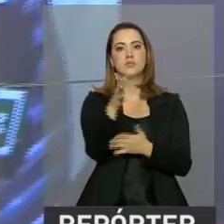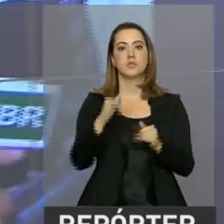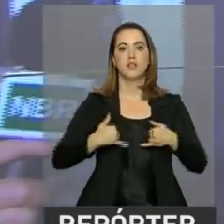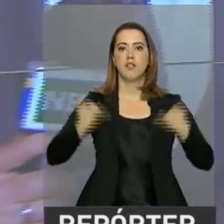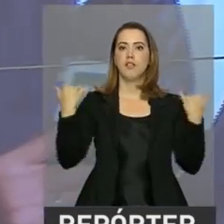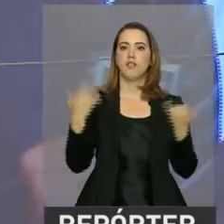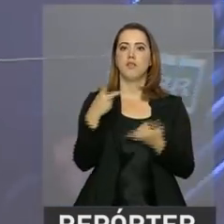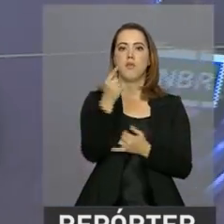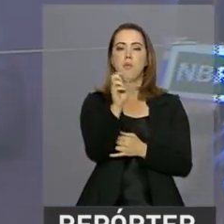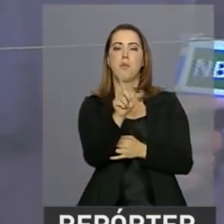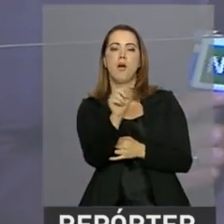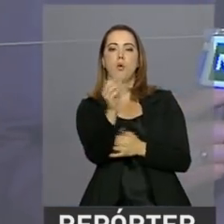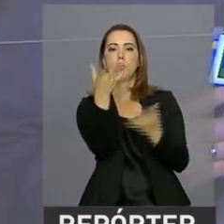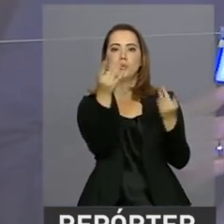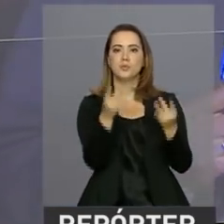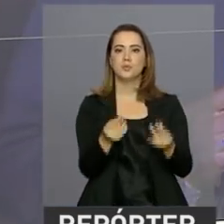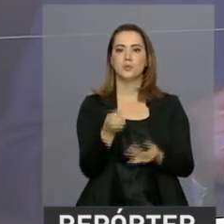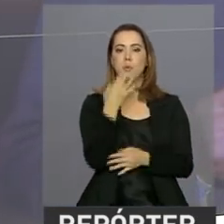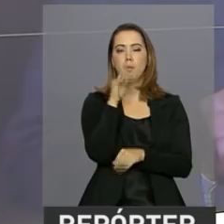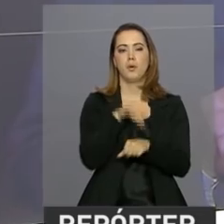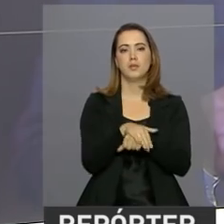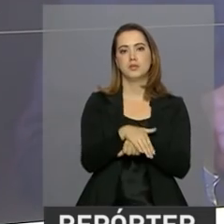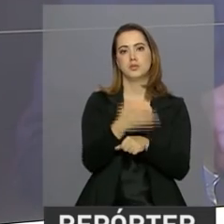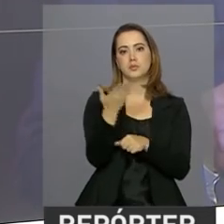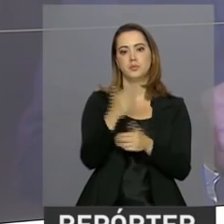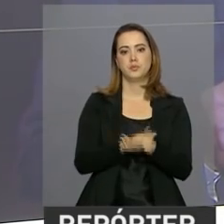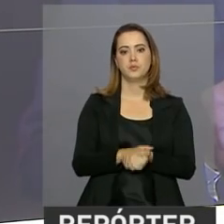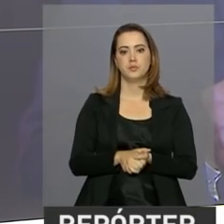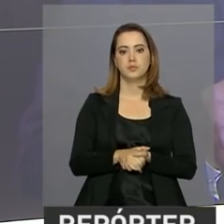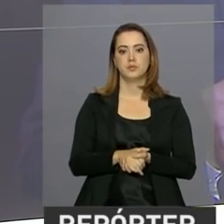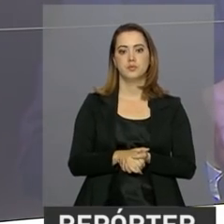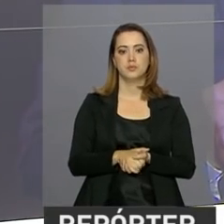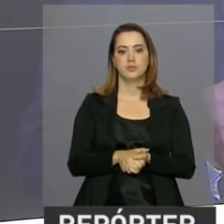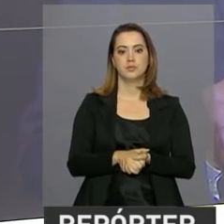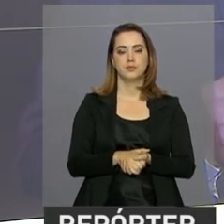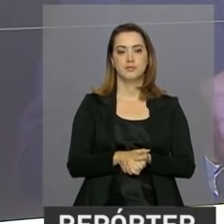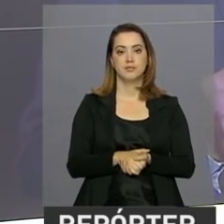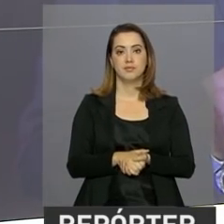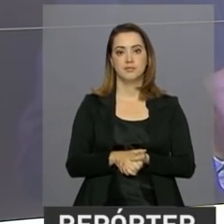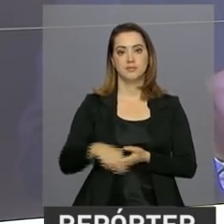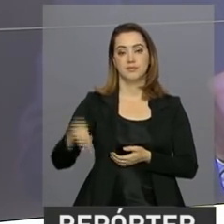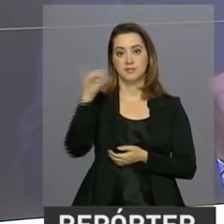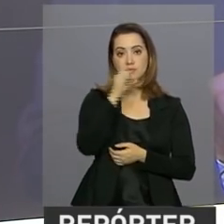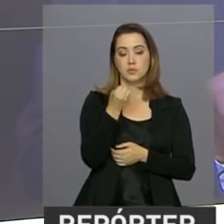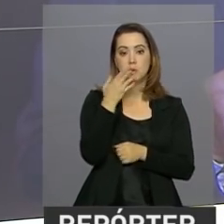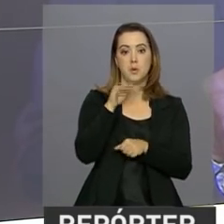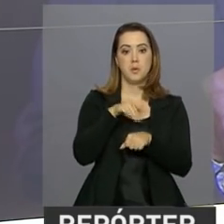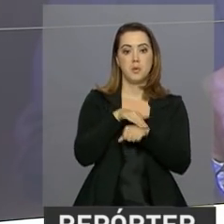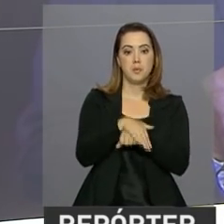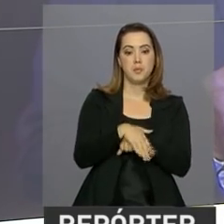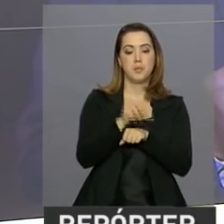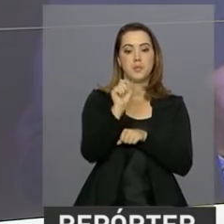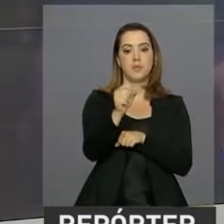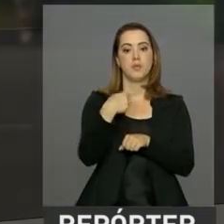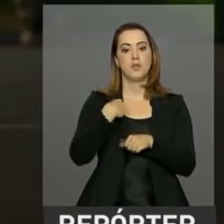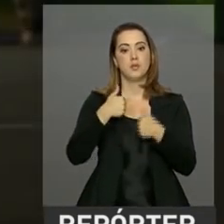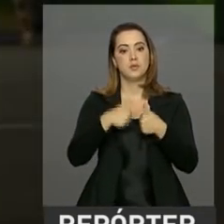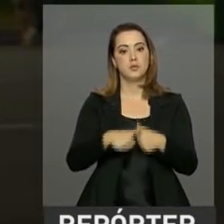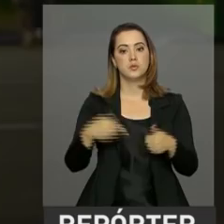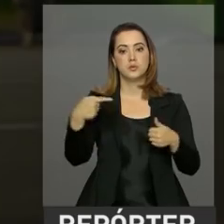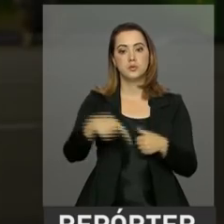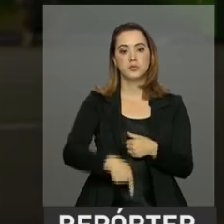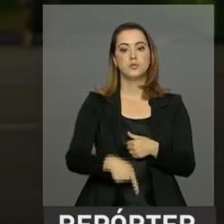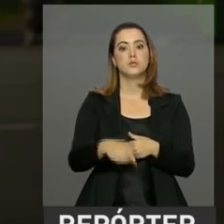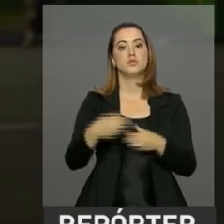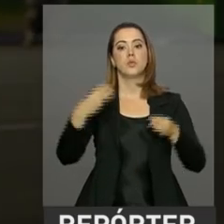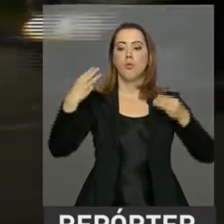com o repórter Paulo La Sálvia. Boa noite, Paulo. Boa noite, Zé Luiz. Eu estou aqui na